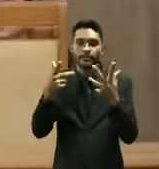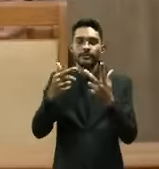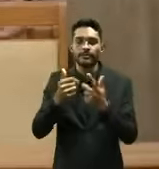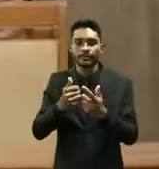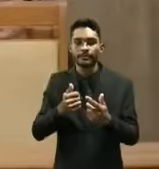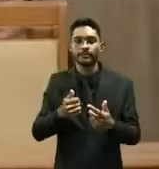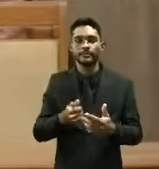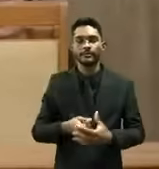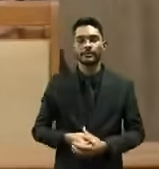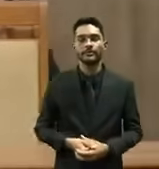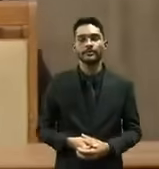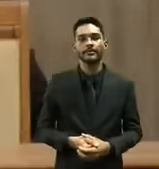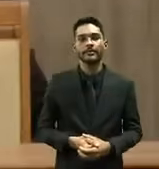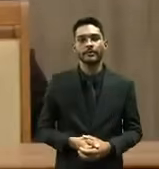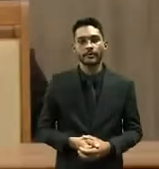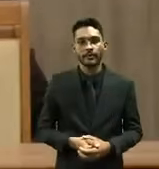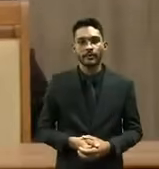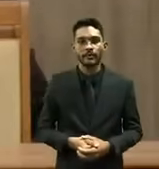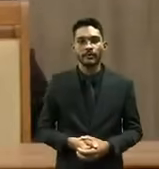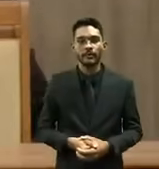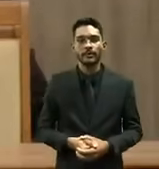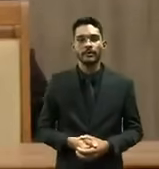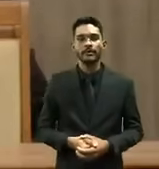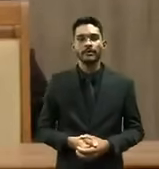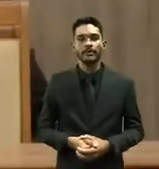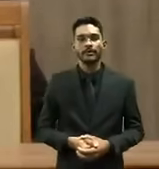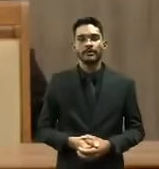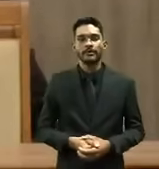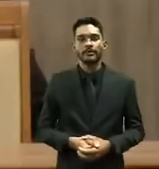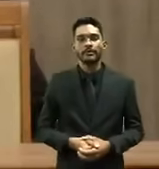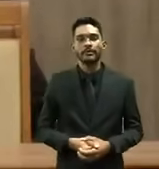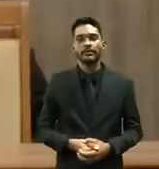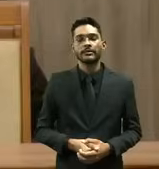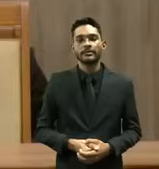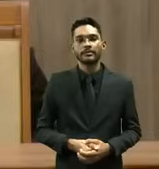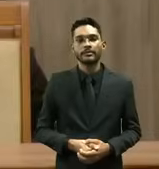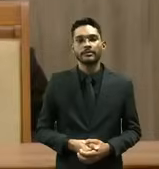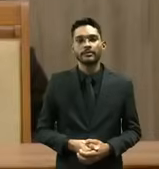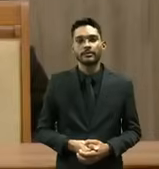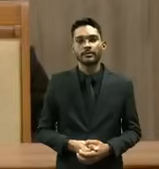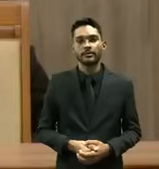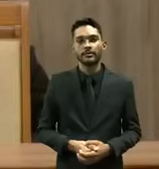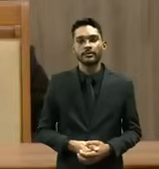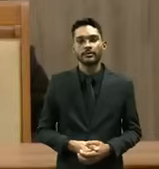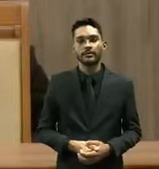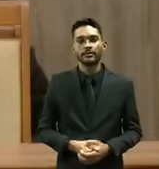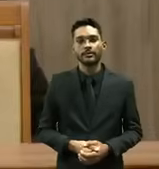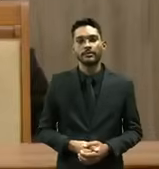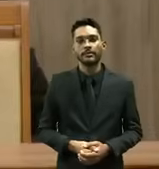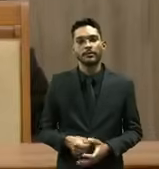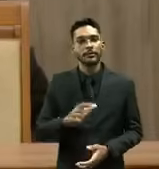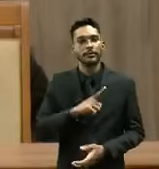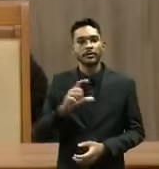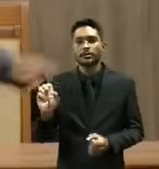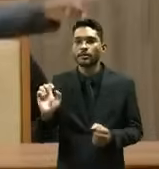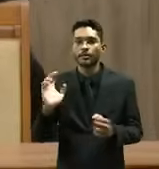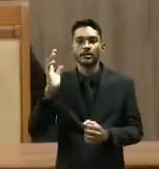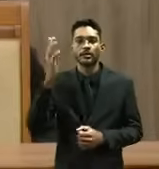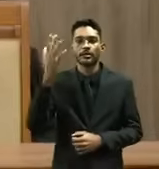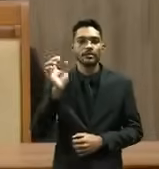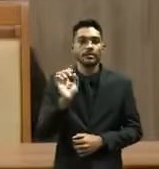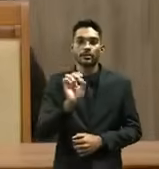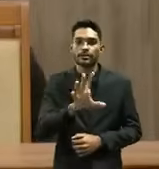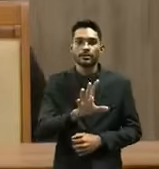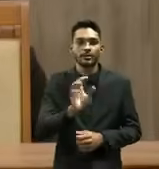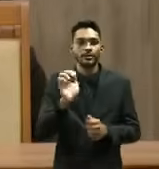dia tem coisa vamos lá tem coisa aí ele disse aí coloca o